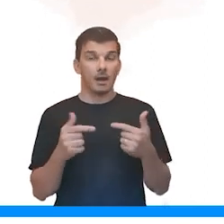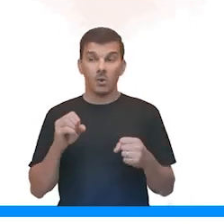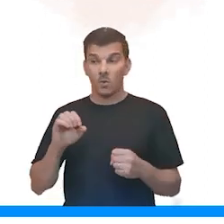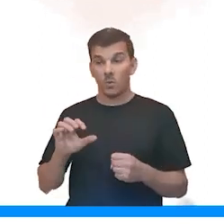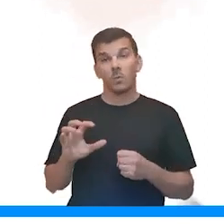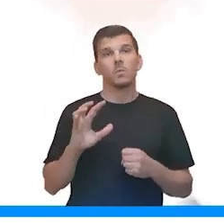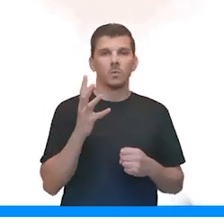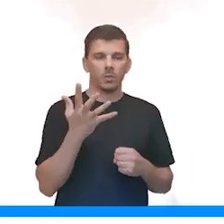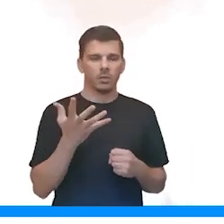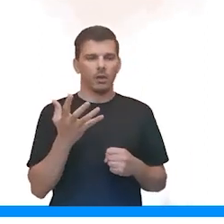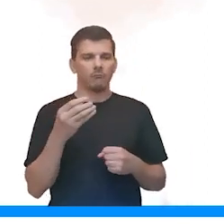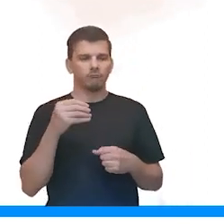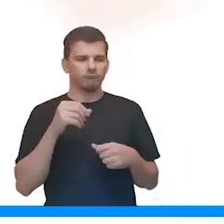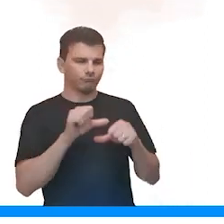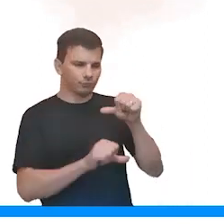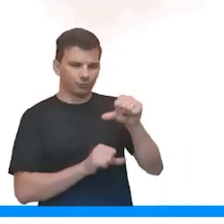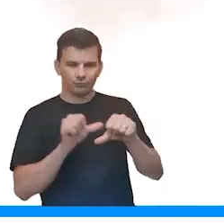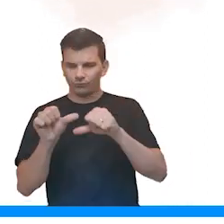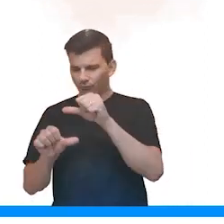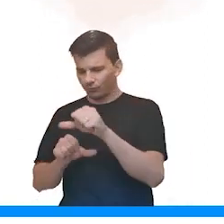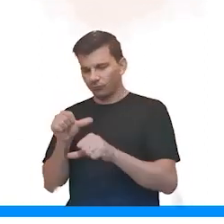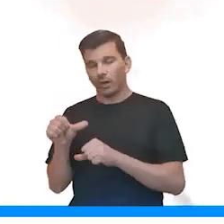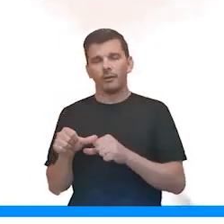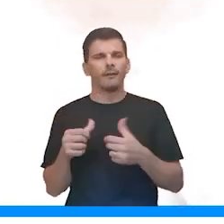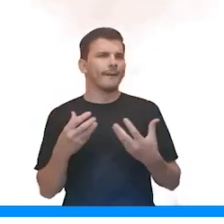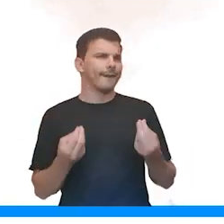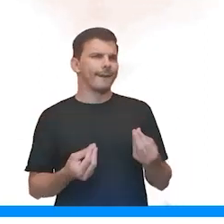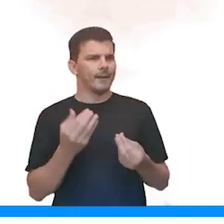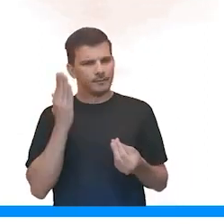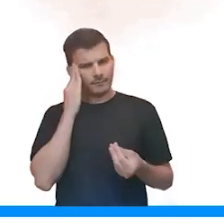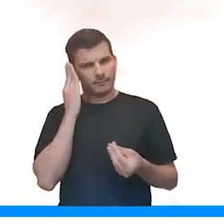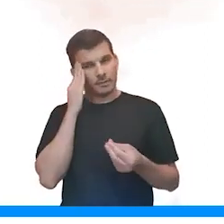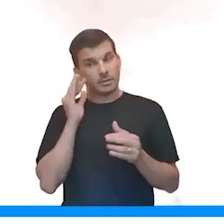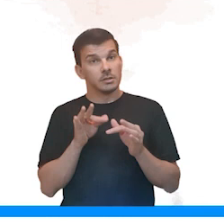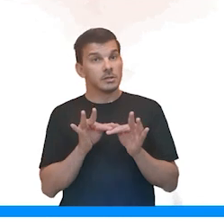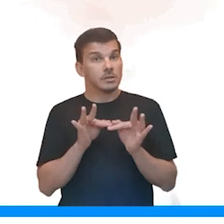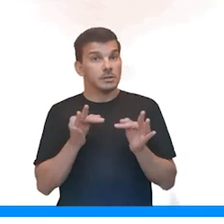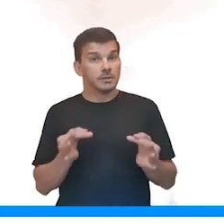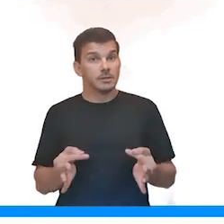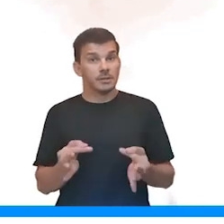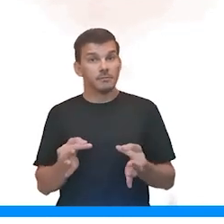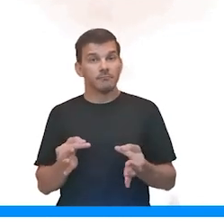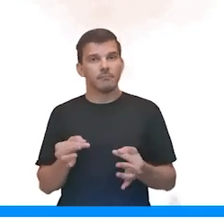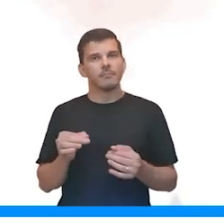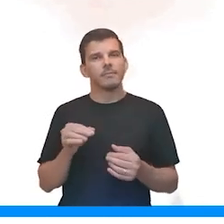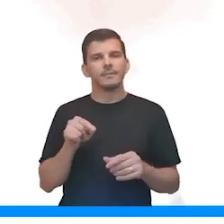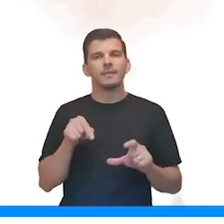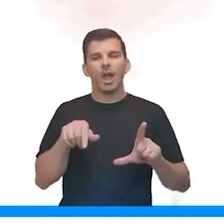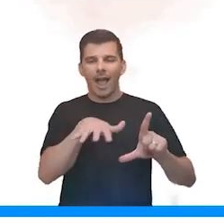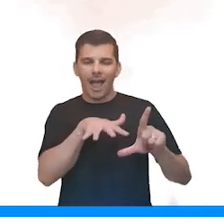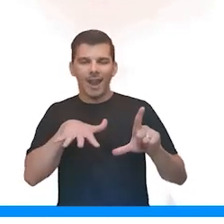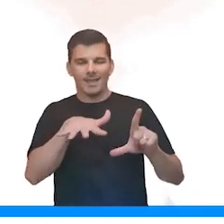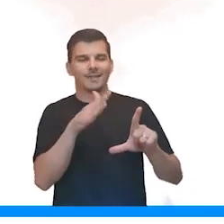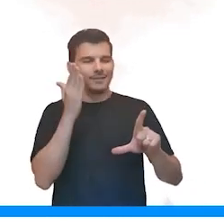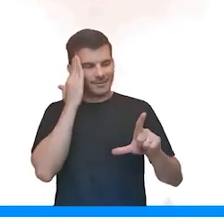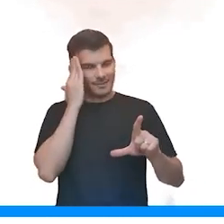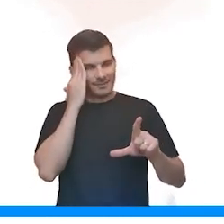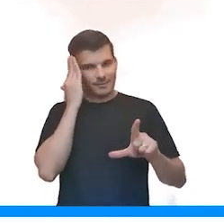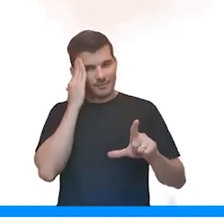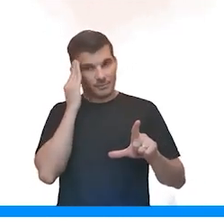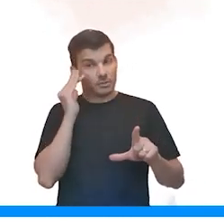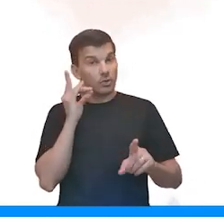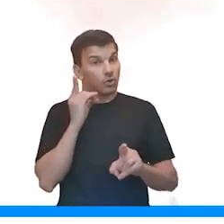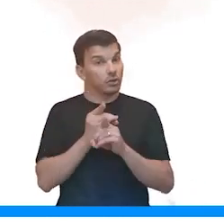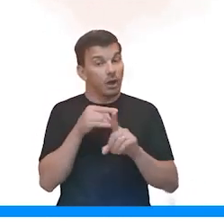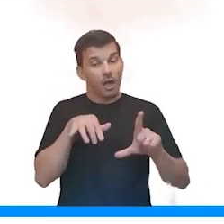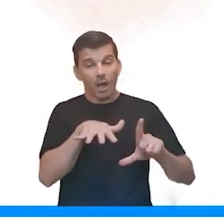o trabalho realizado numa transformação cíclica? Gente, é bem simples. É só achar a área do